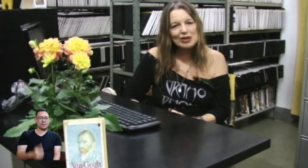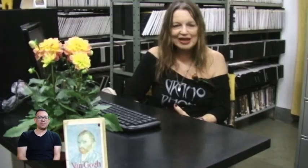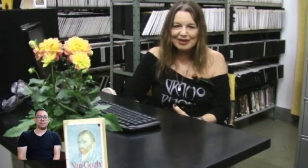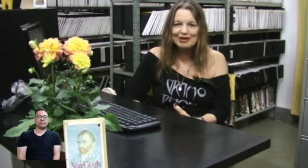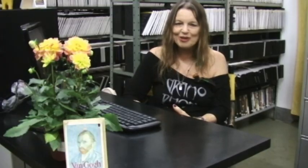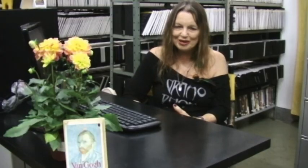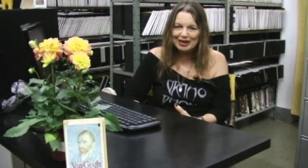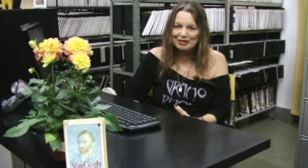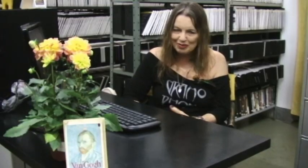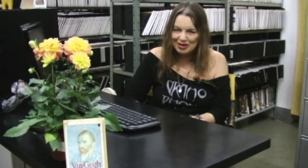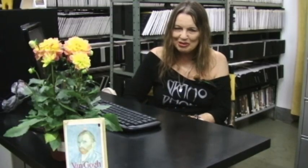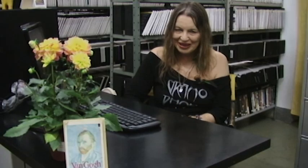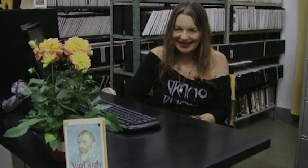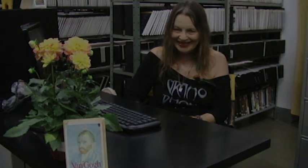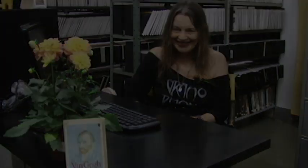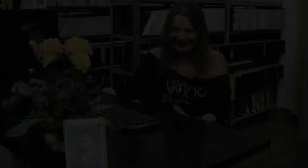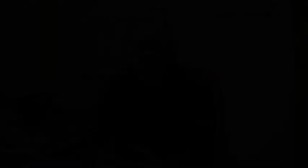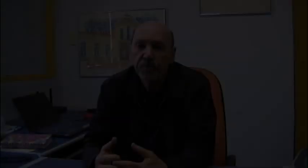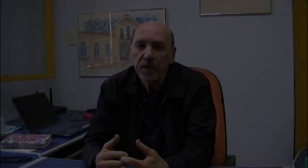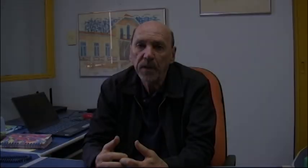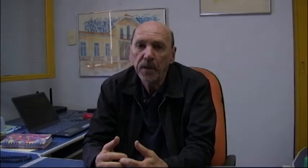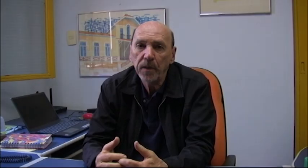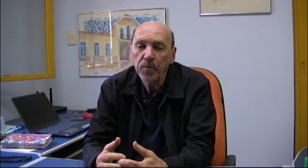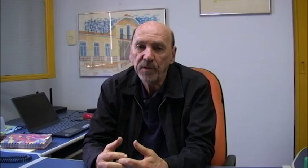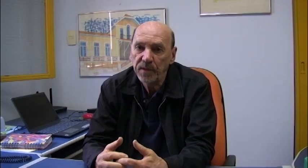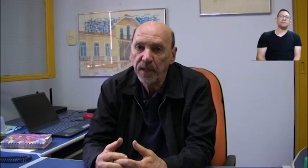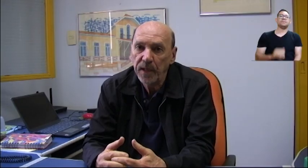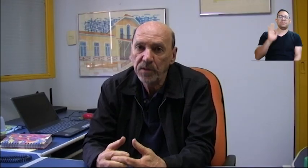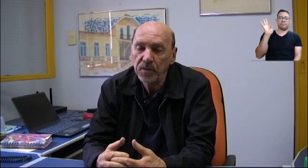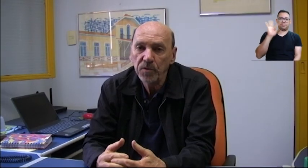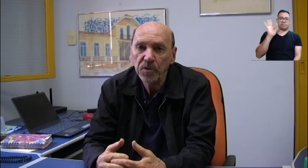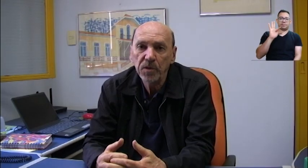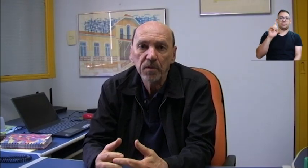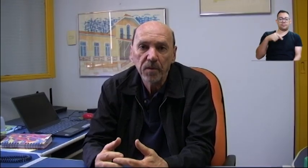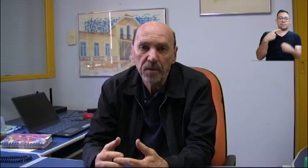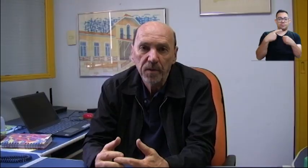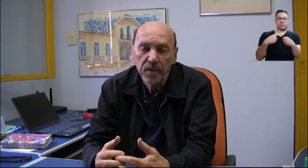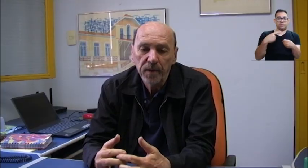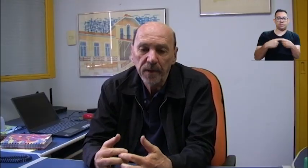agora meus netos estão estudando na mesma escola. Franca é uma cidade